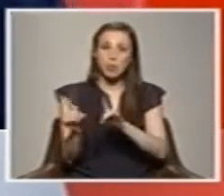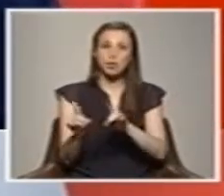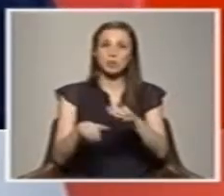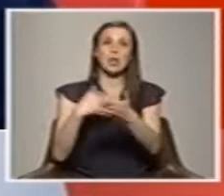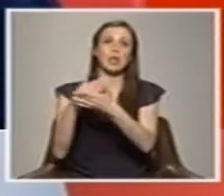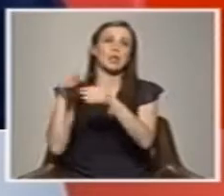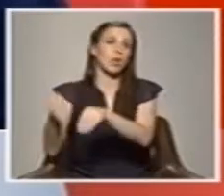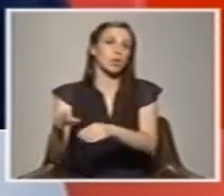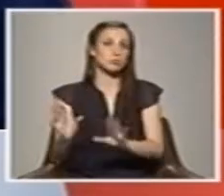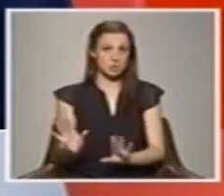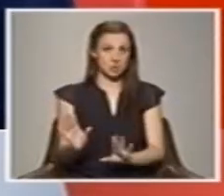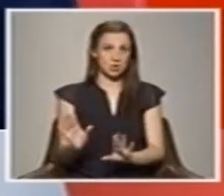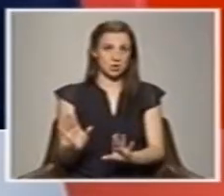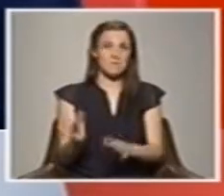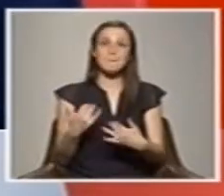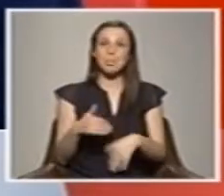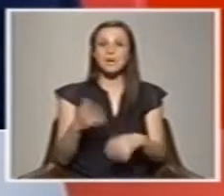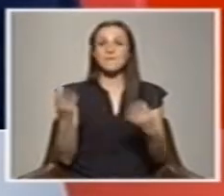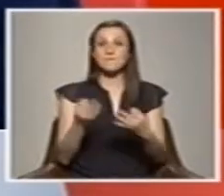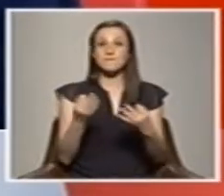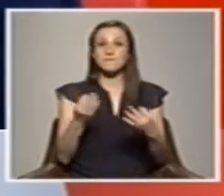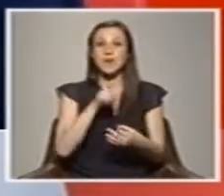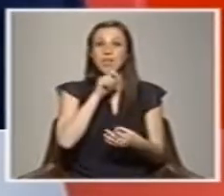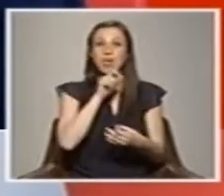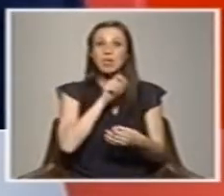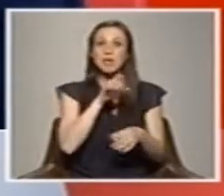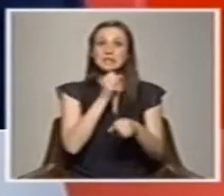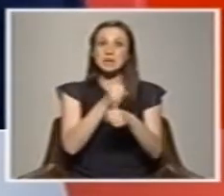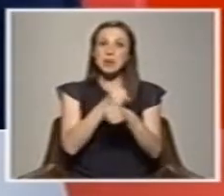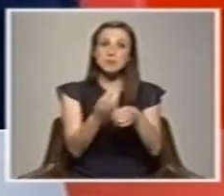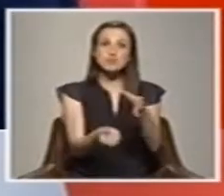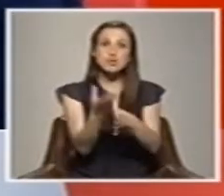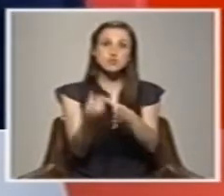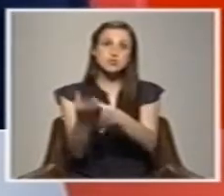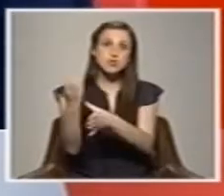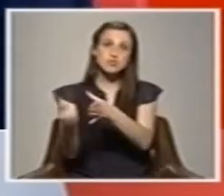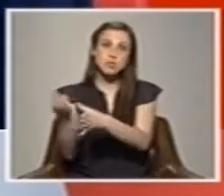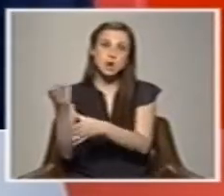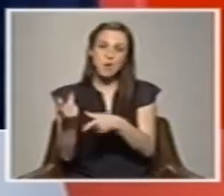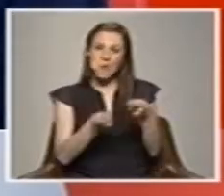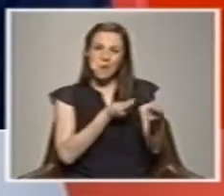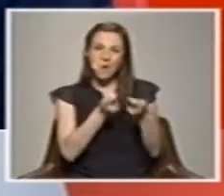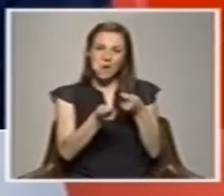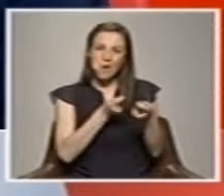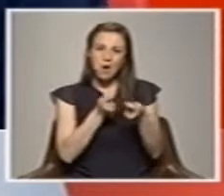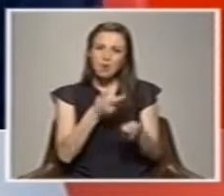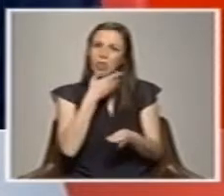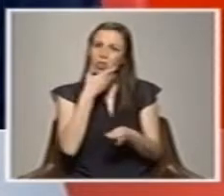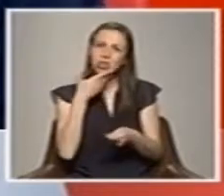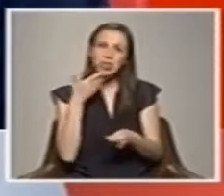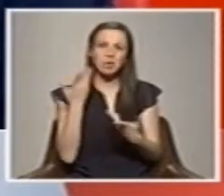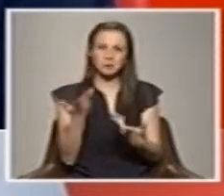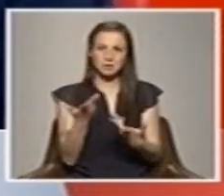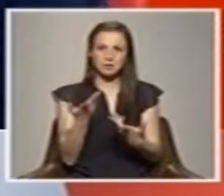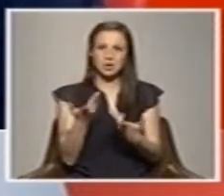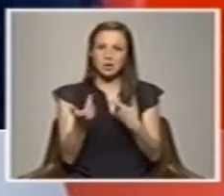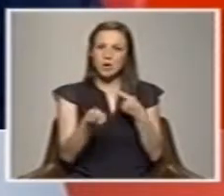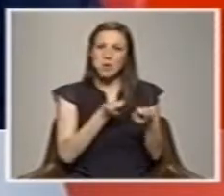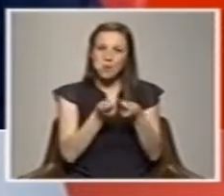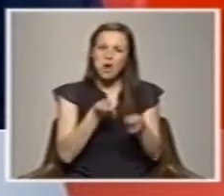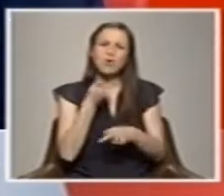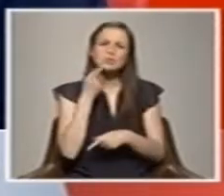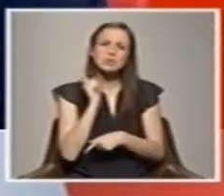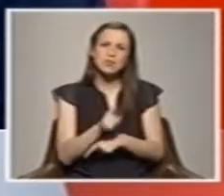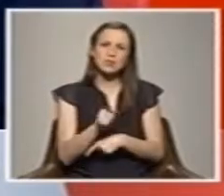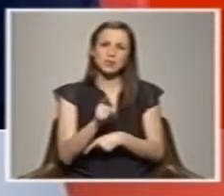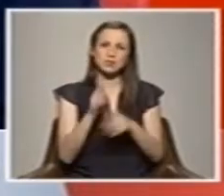Mas temos então que induzir que haja criação de empregos na gestão mais eficaz e mais eficiente da cadeia de aprovisionamento. Reorganizar a estrutura aqui, económica. Por